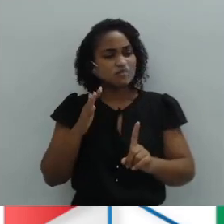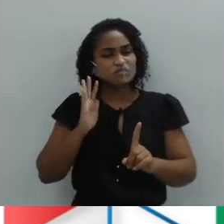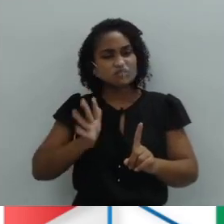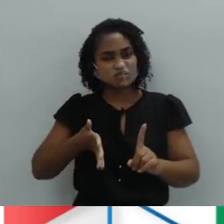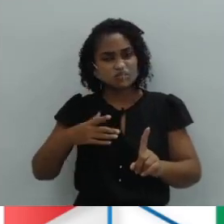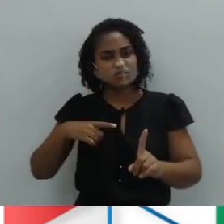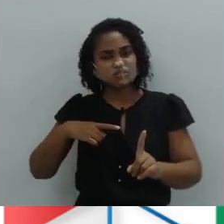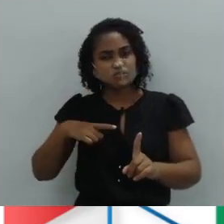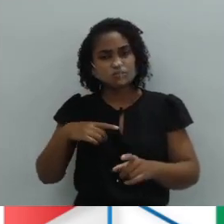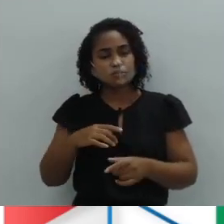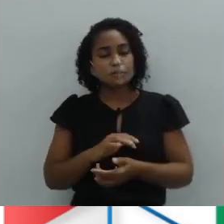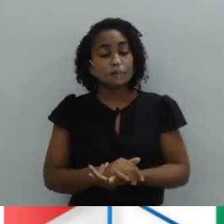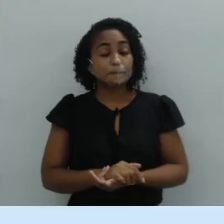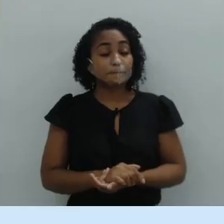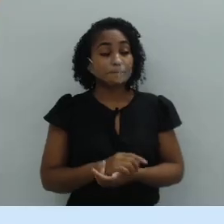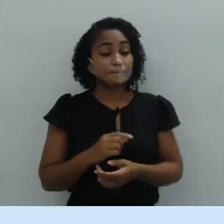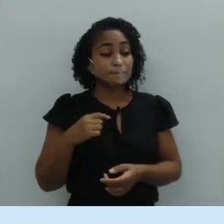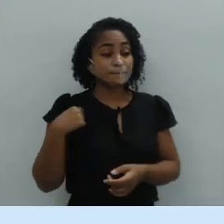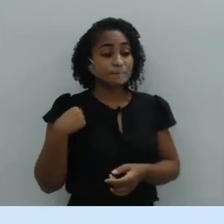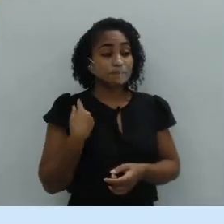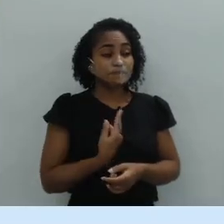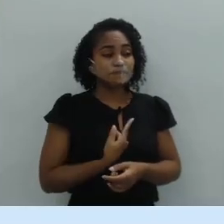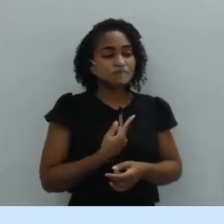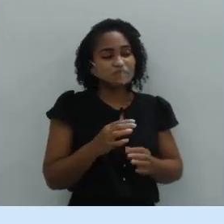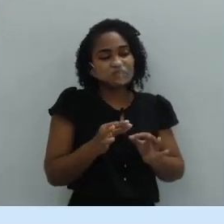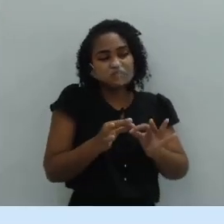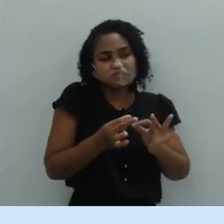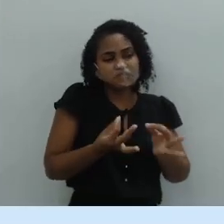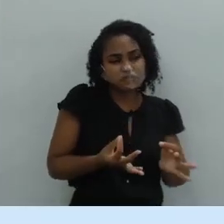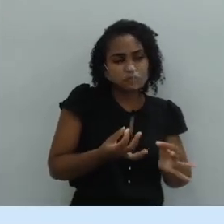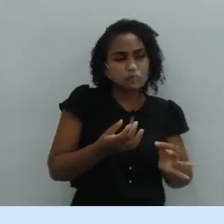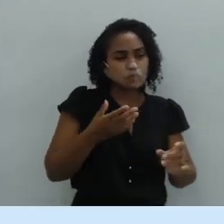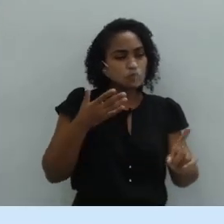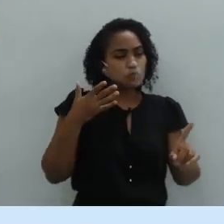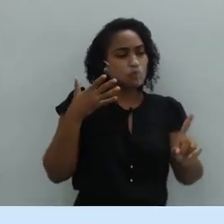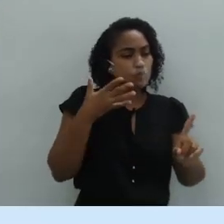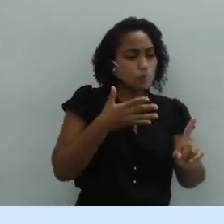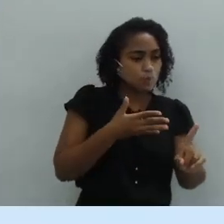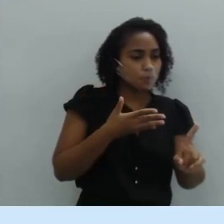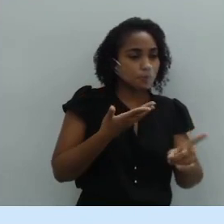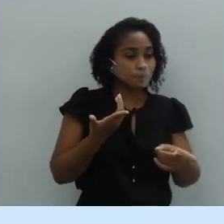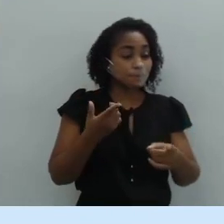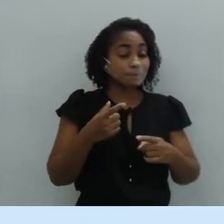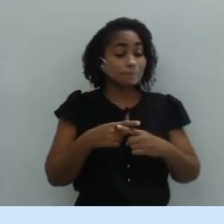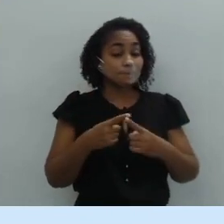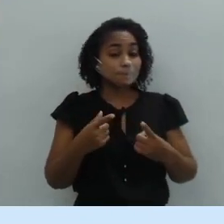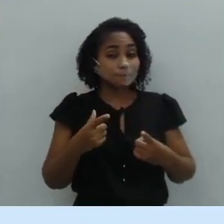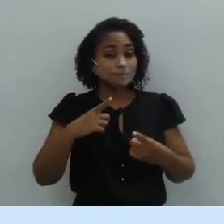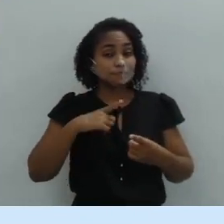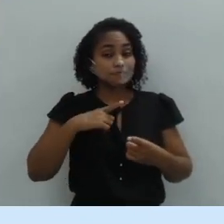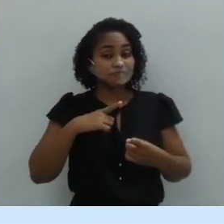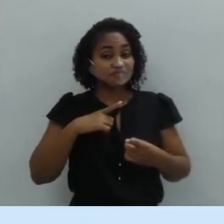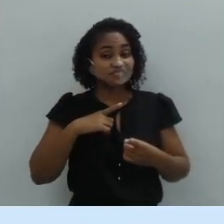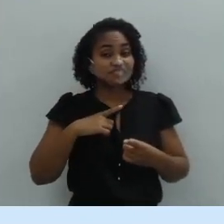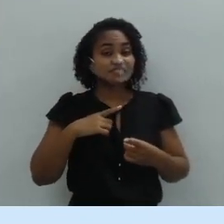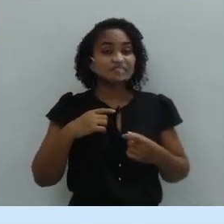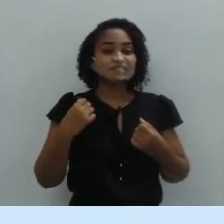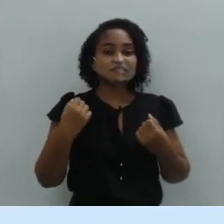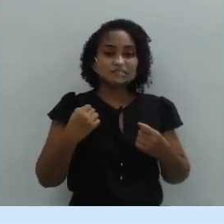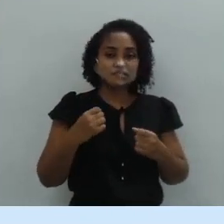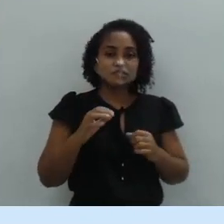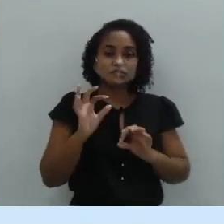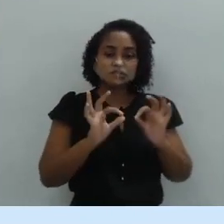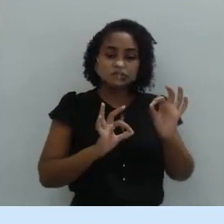identifiquei que é o prefeito. A gente não vai simplesmente falar diretamente ao prefeito. O abaixo-assinado, ele vai ser